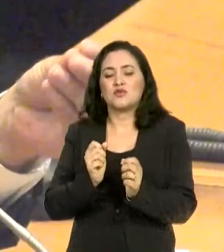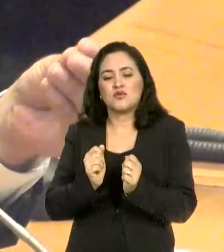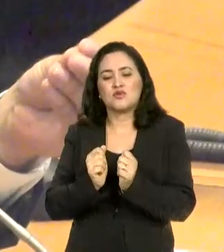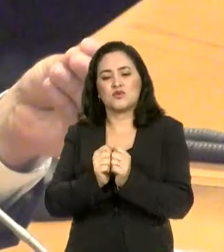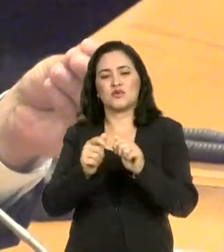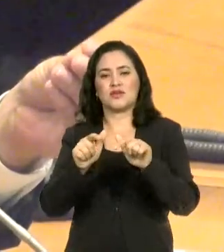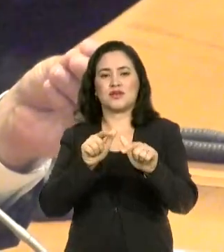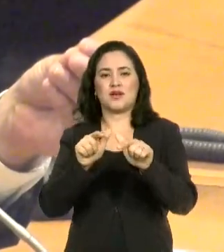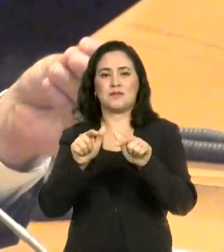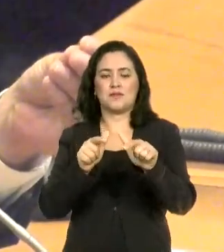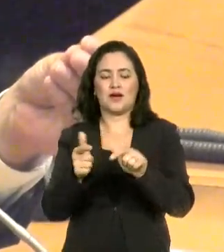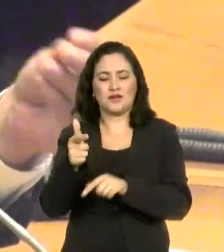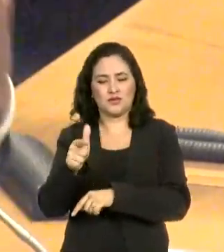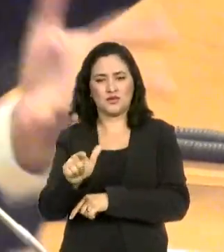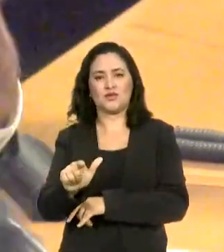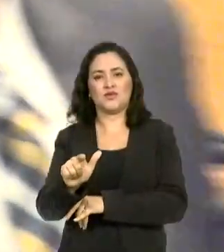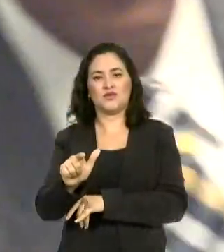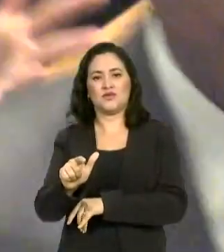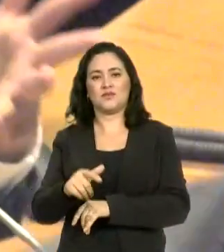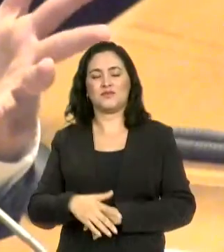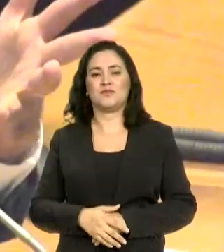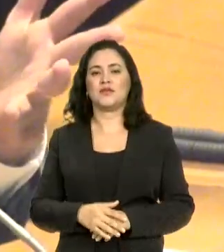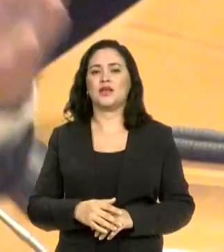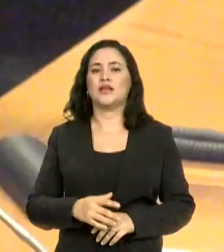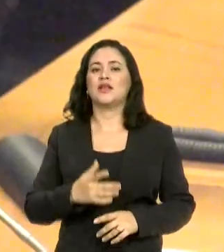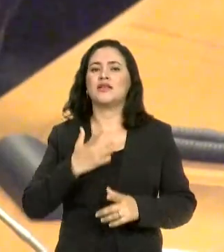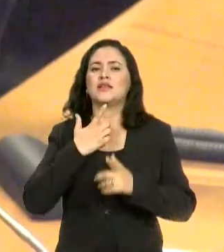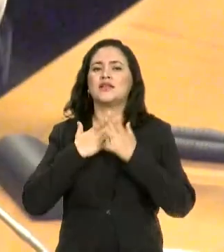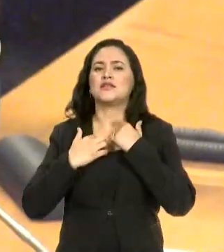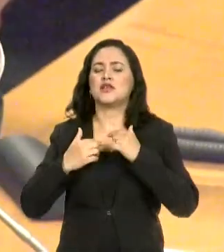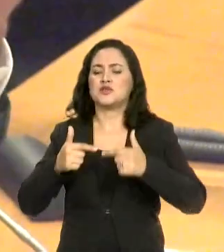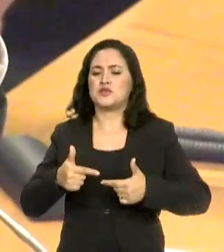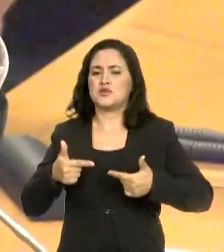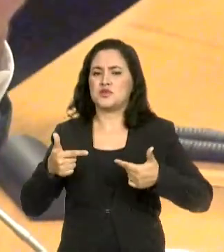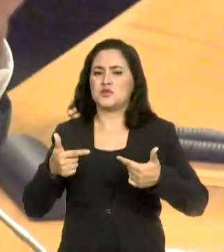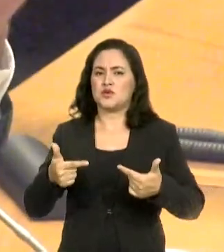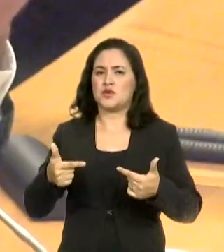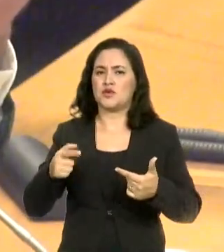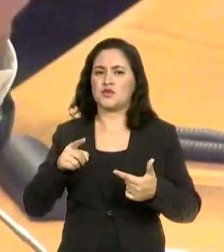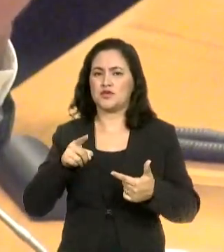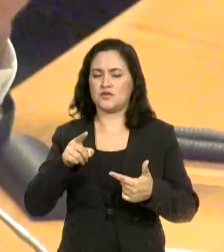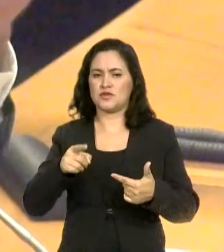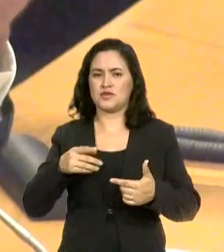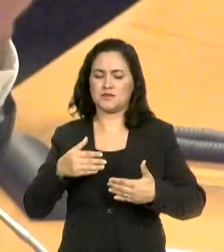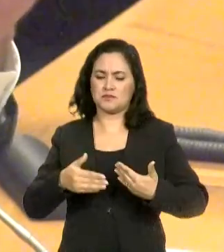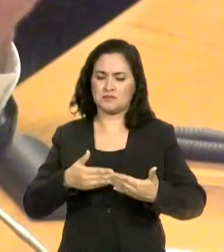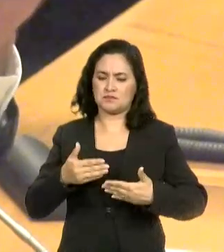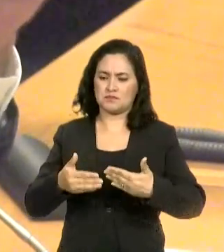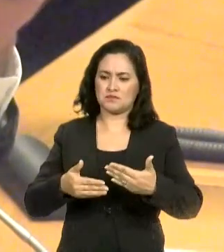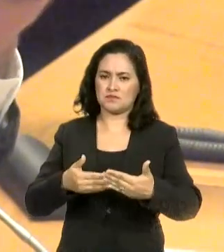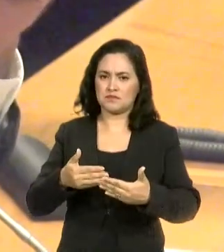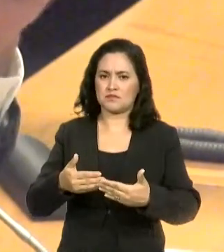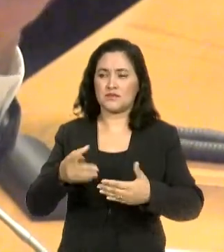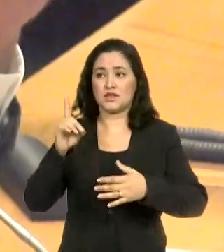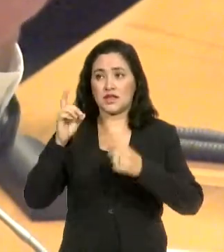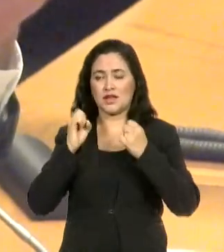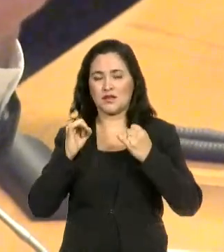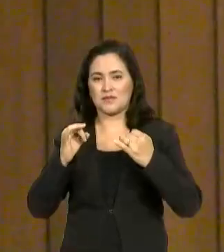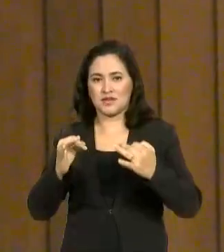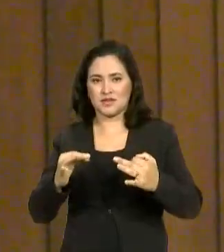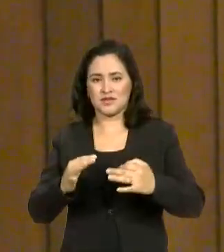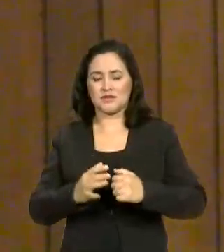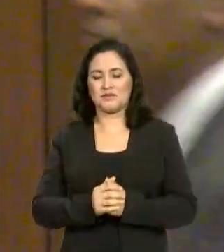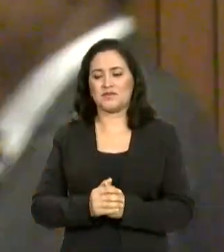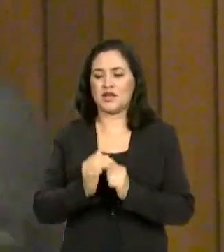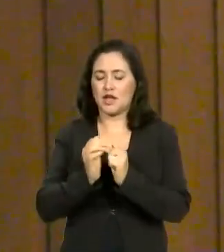né? Desejo muita sorte para Vossa Excelência nos caminhos que irá trilhar daqui em diante. Deus lhe abençoe. Amém.